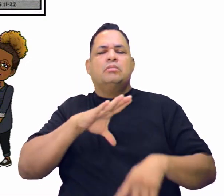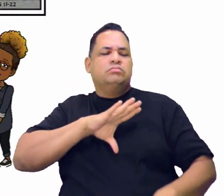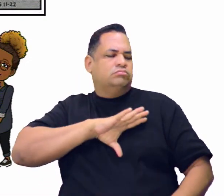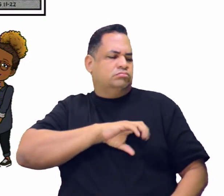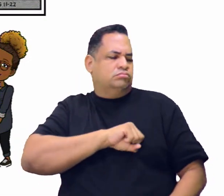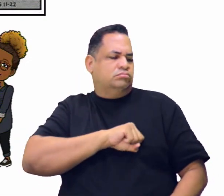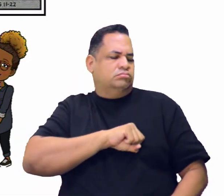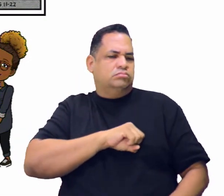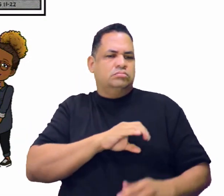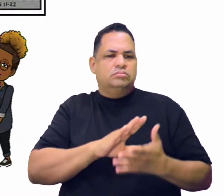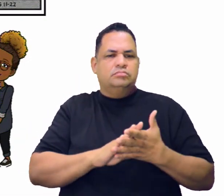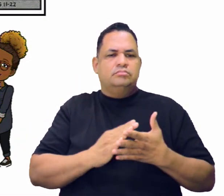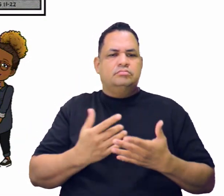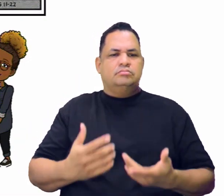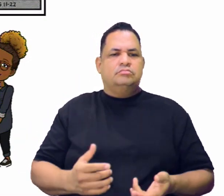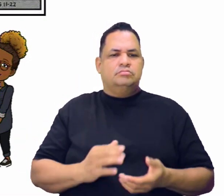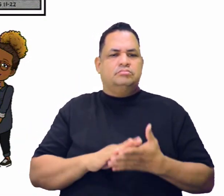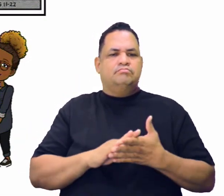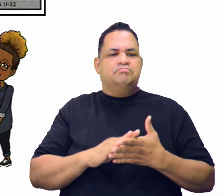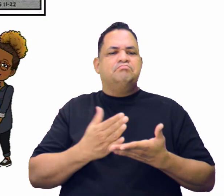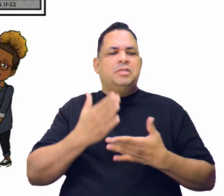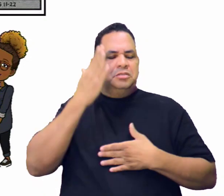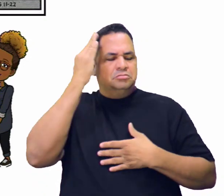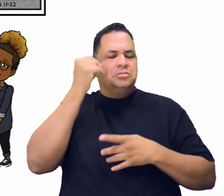razões. Porque eu sou ninja?